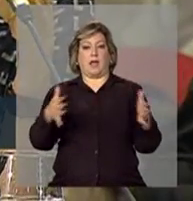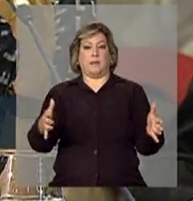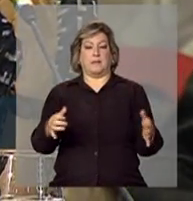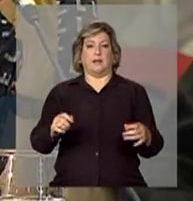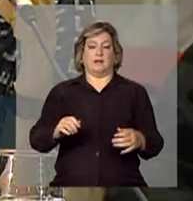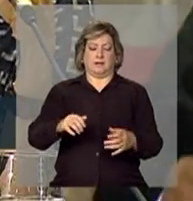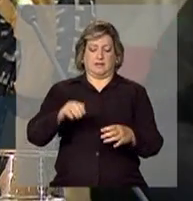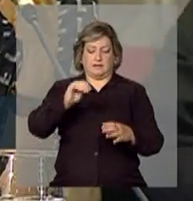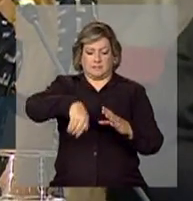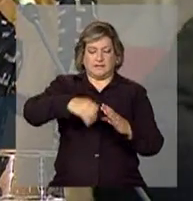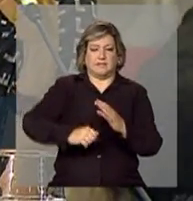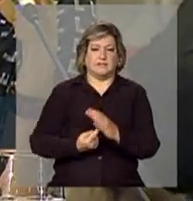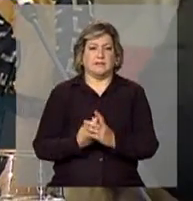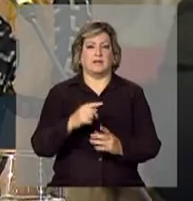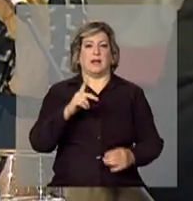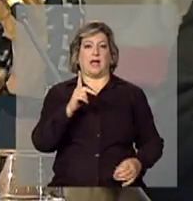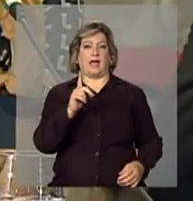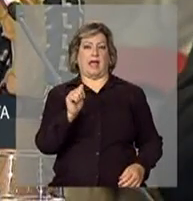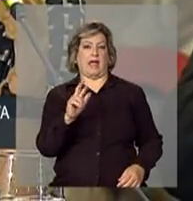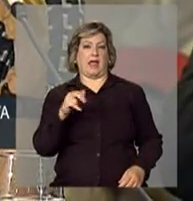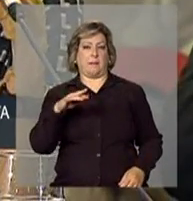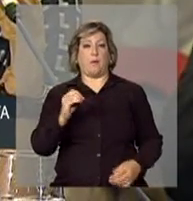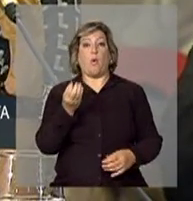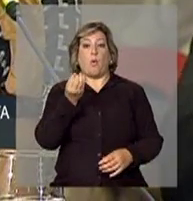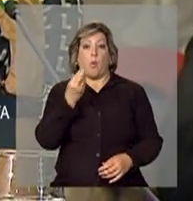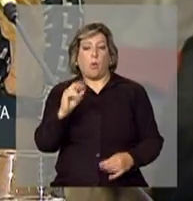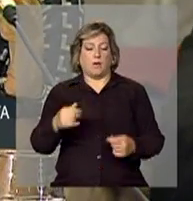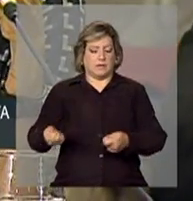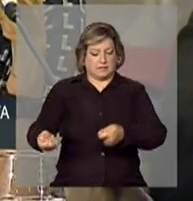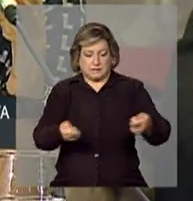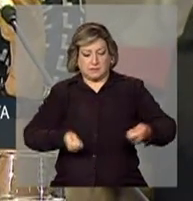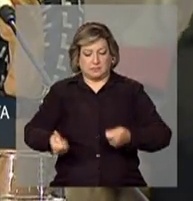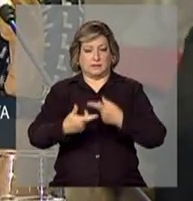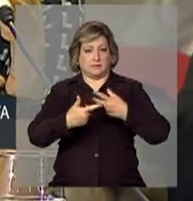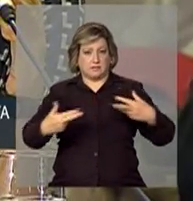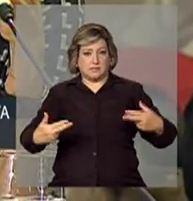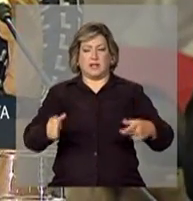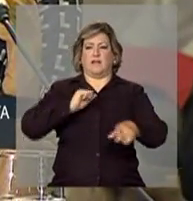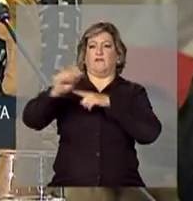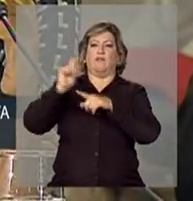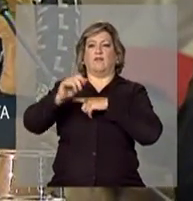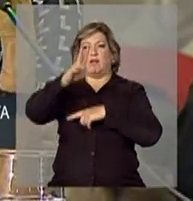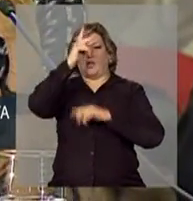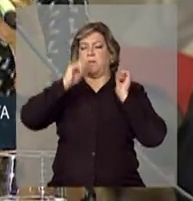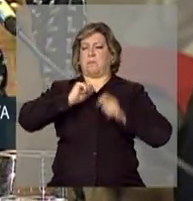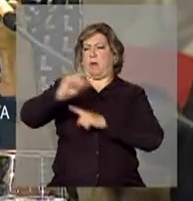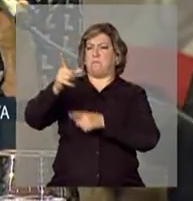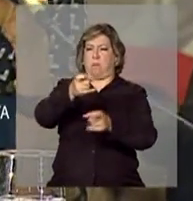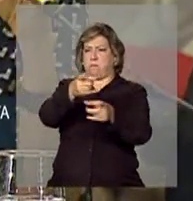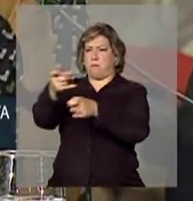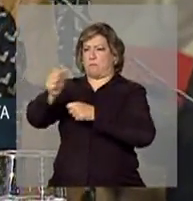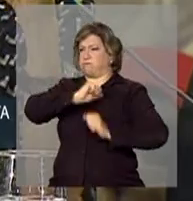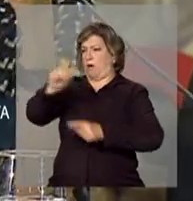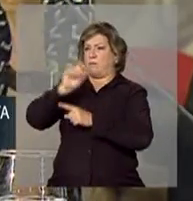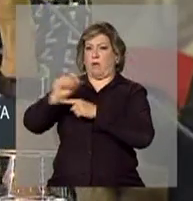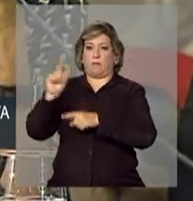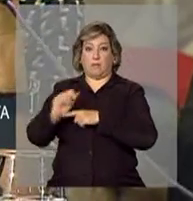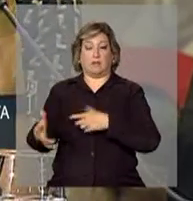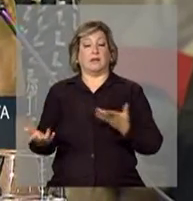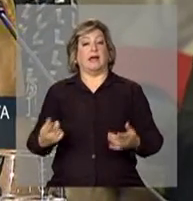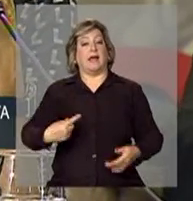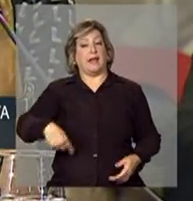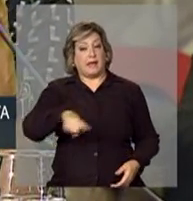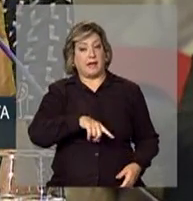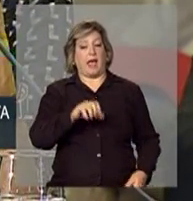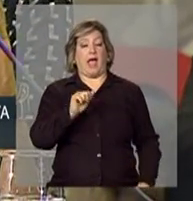garimpo, com certidão negativa da FUNAI, o que é muito importante, e expulsando os índios à bala, etc. Tal. Esses são os anônimos